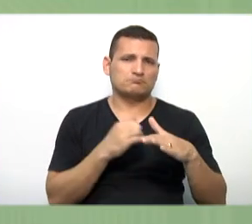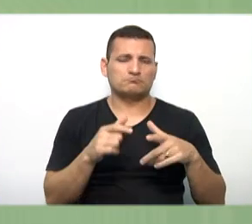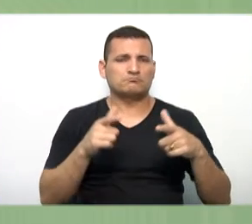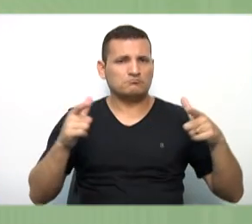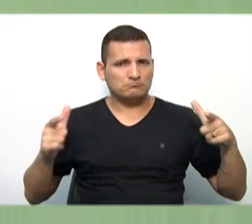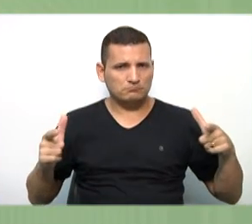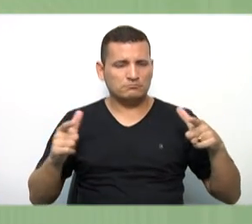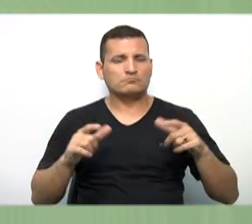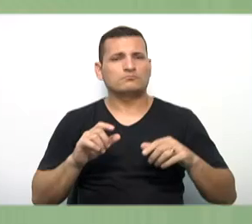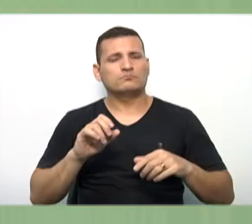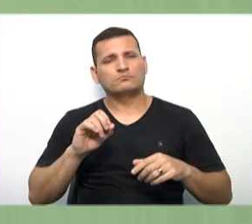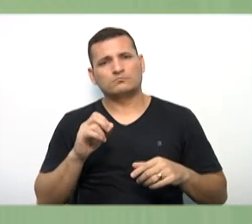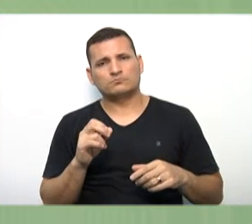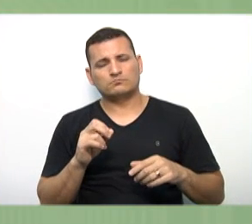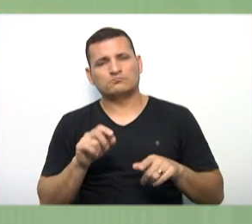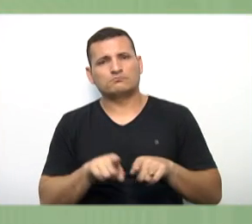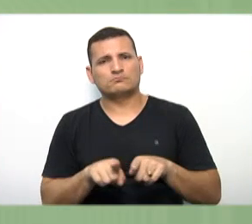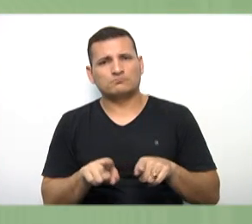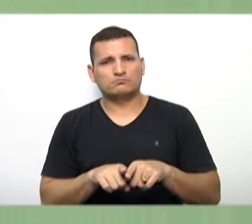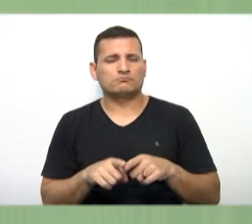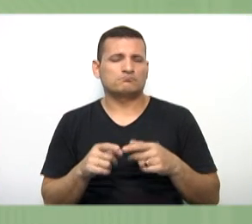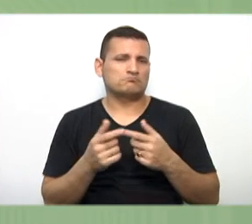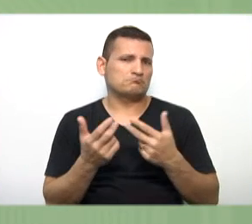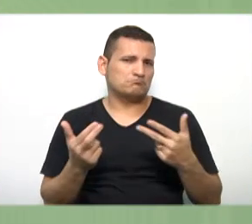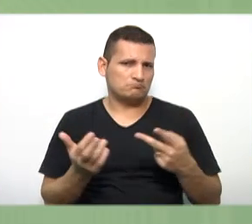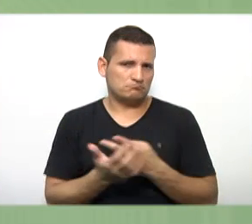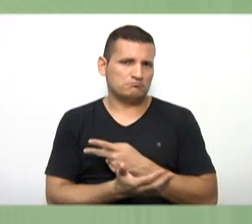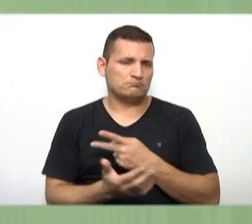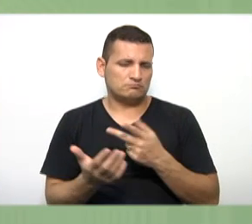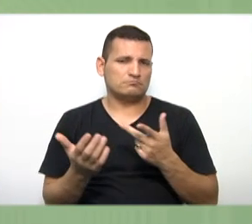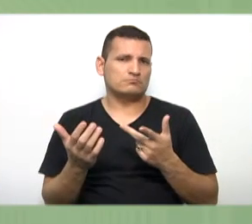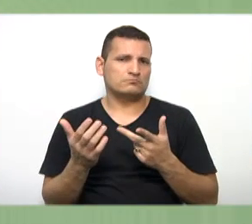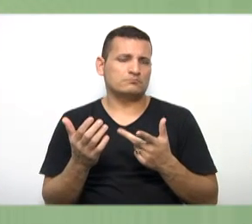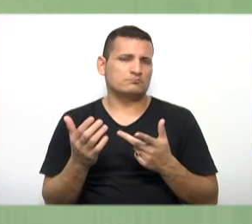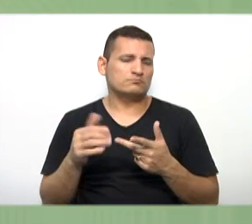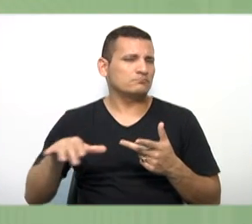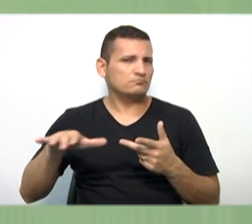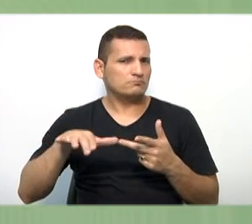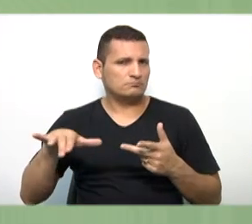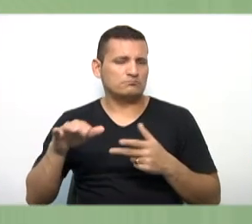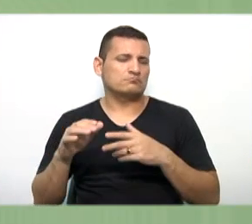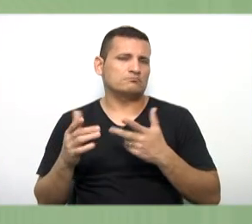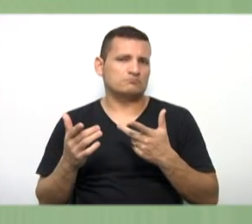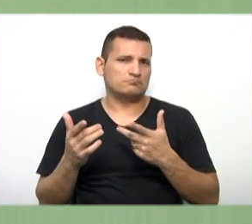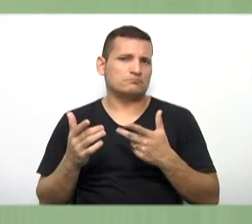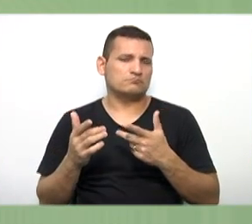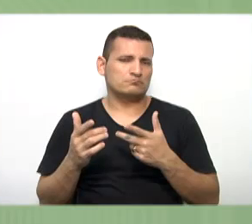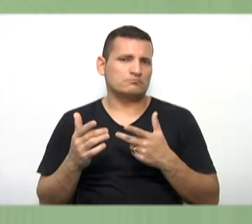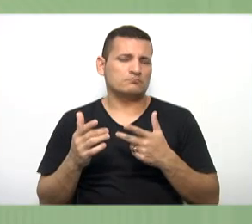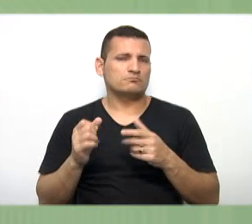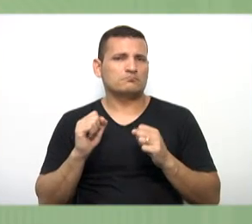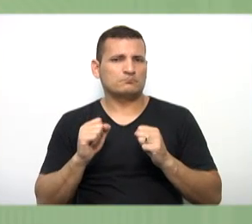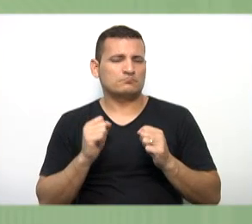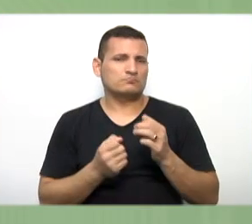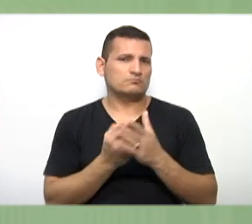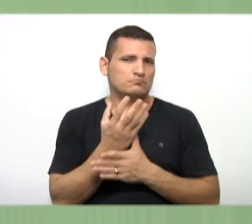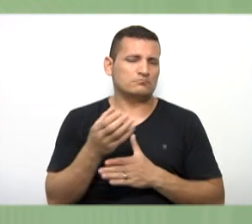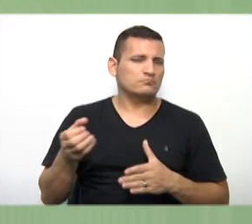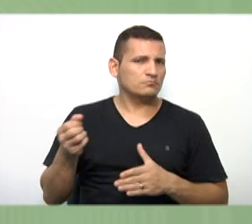e os fatores mercadológicos favoráveis, criando novos cargos, pode criar novos cargos,